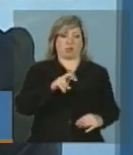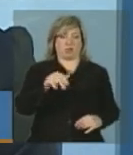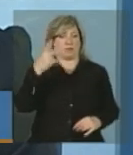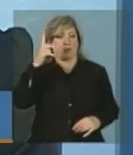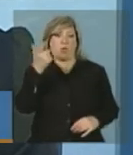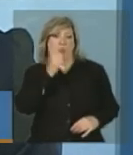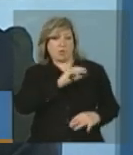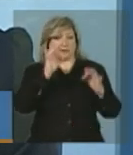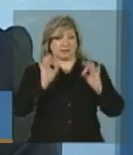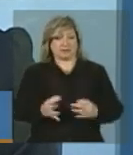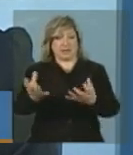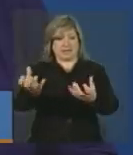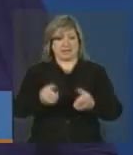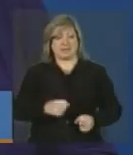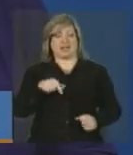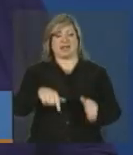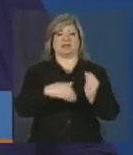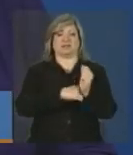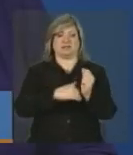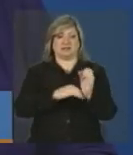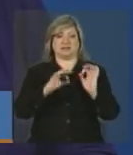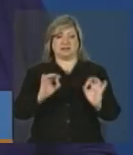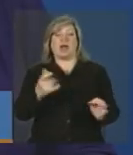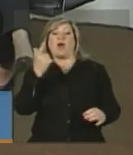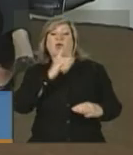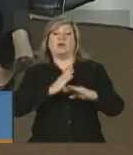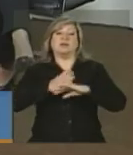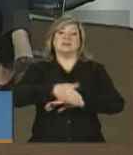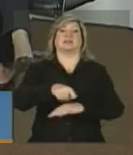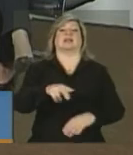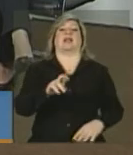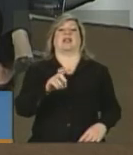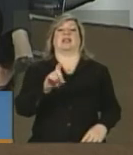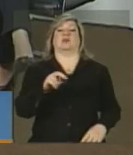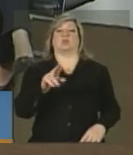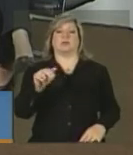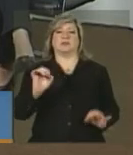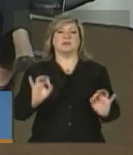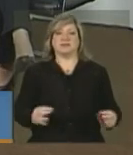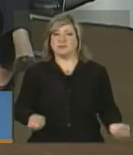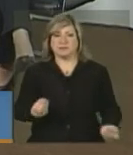recebimento dessa senha para ter acesso à rede Suas? Bom,